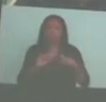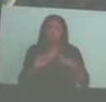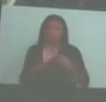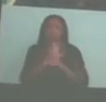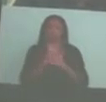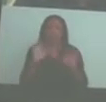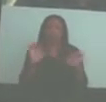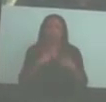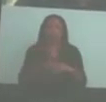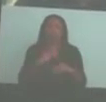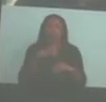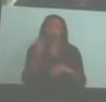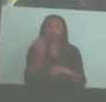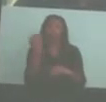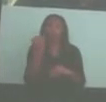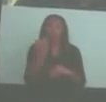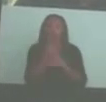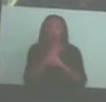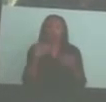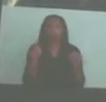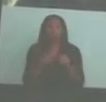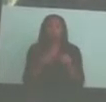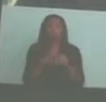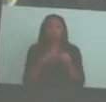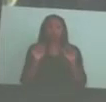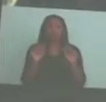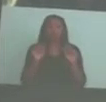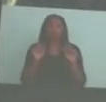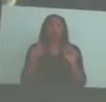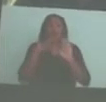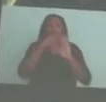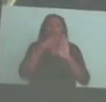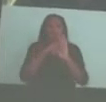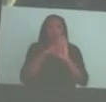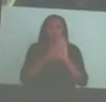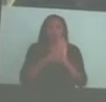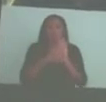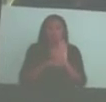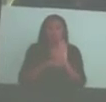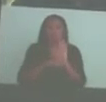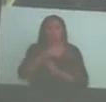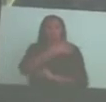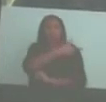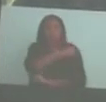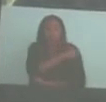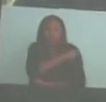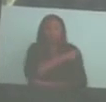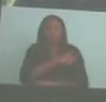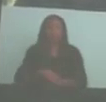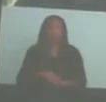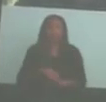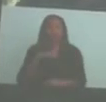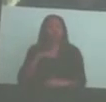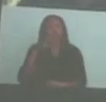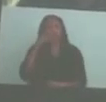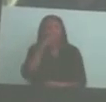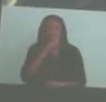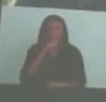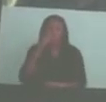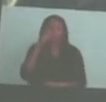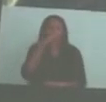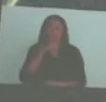ver a questão também da programação de vacinas. Para você ter vacina sábado, domingo, não existe mais